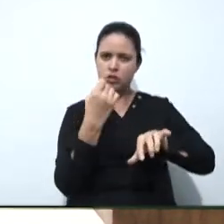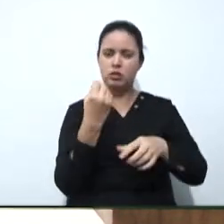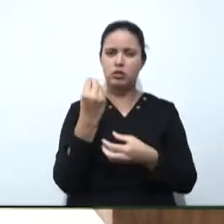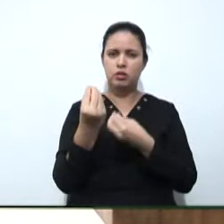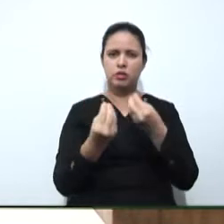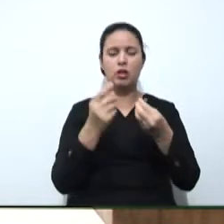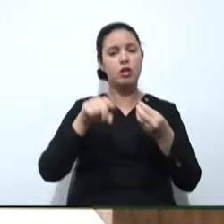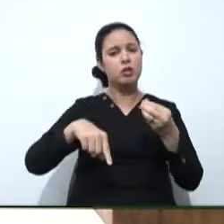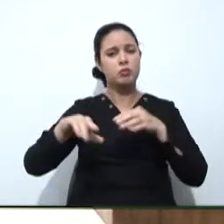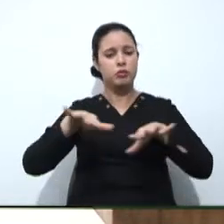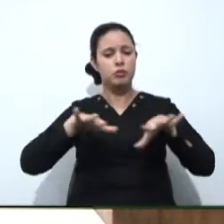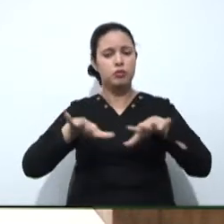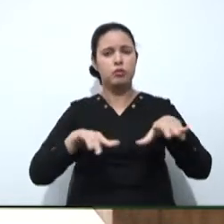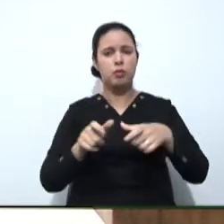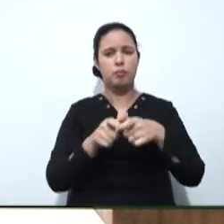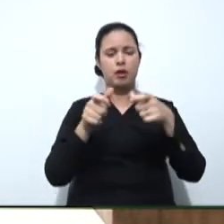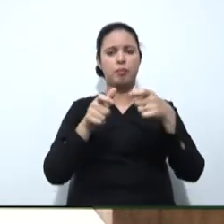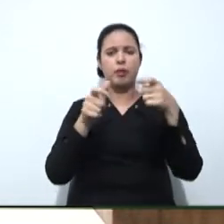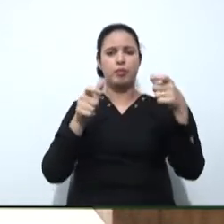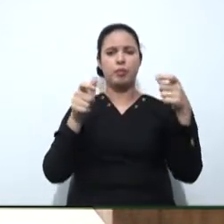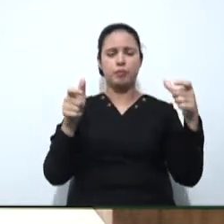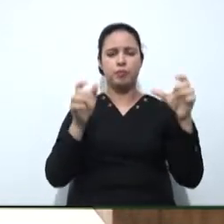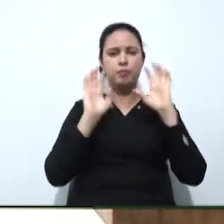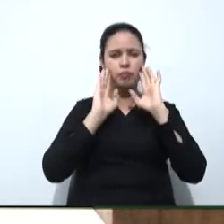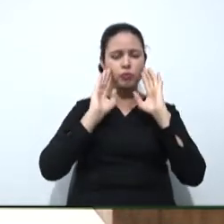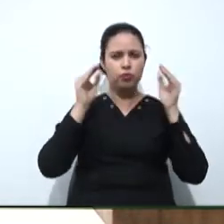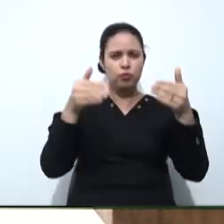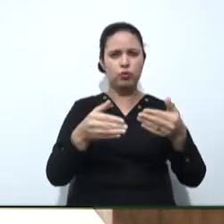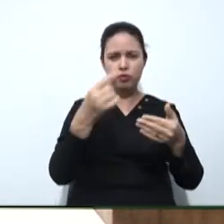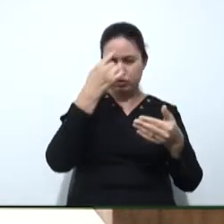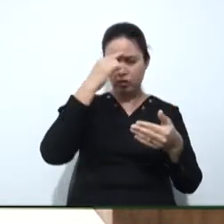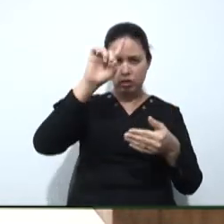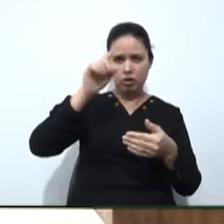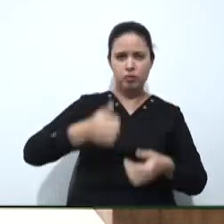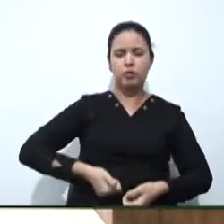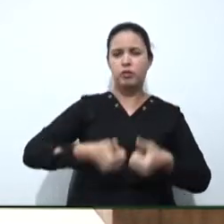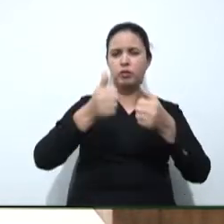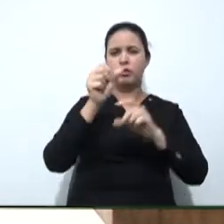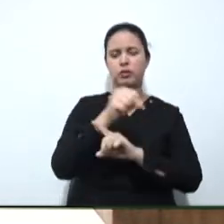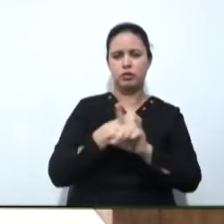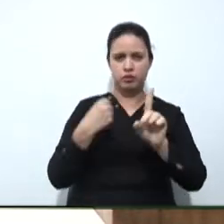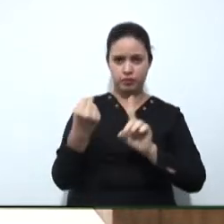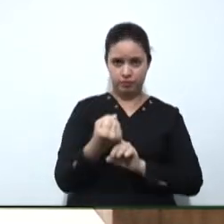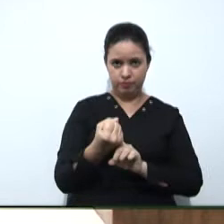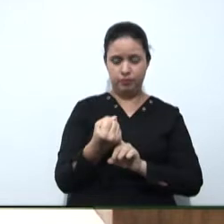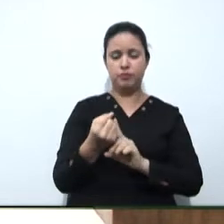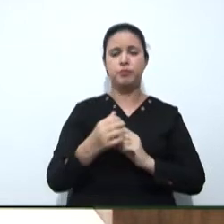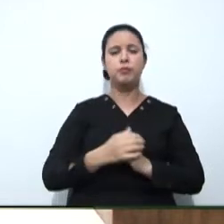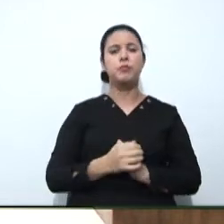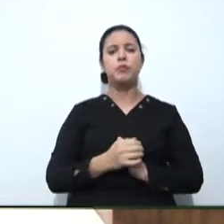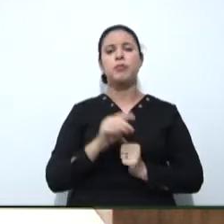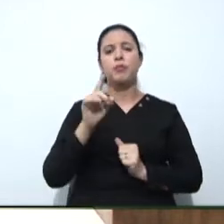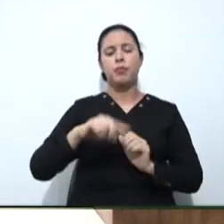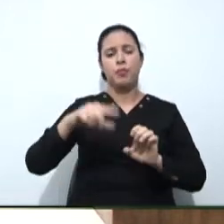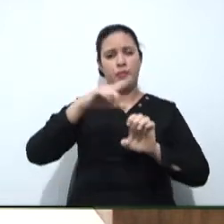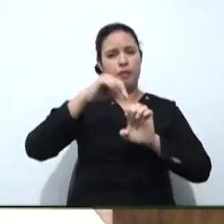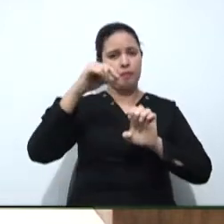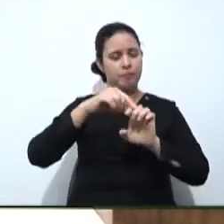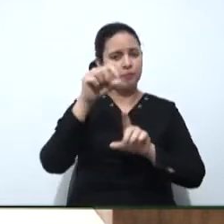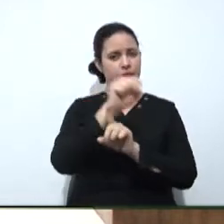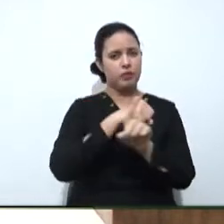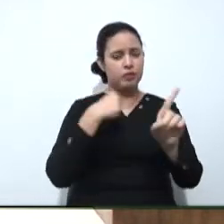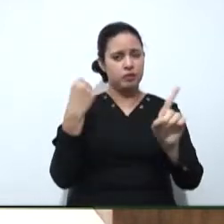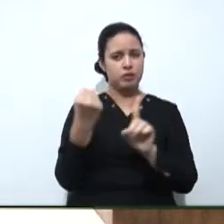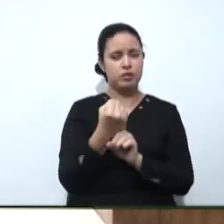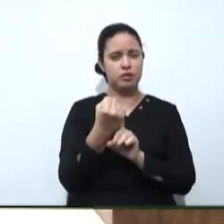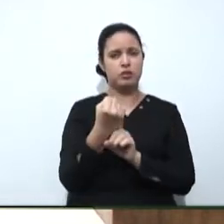movimento tem crescido dentro essa ideia de melhoria da sociedade, não é? Então é um empreendedorismo social que